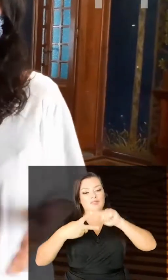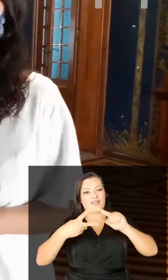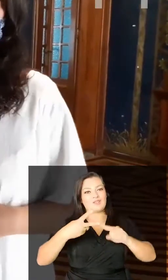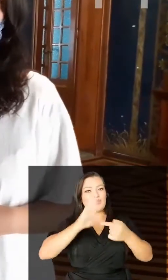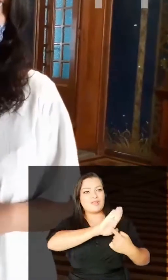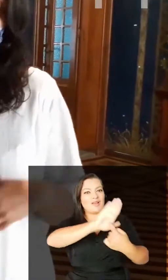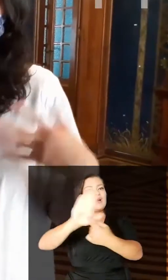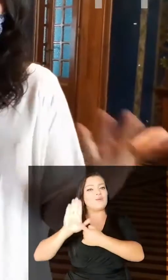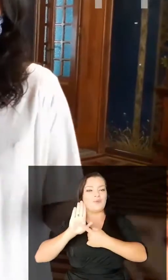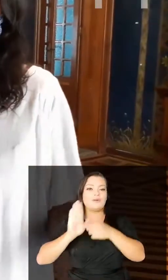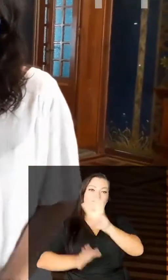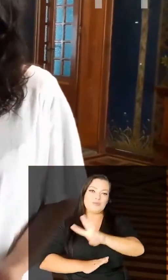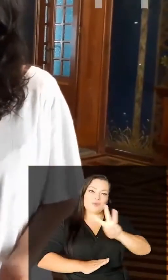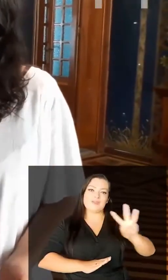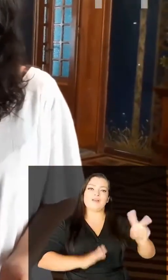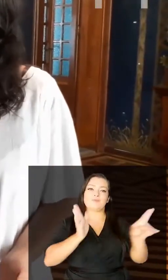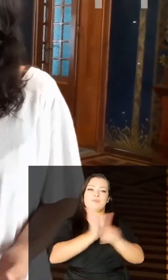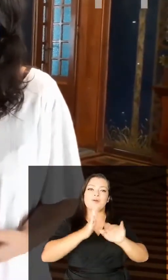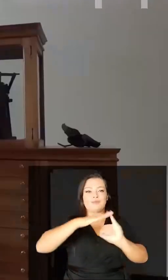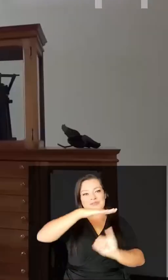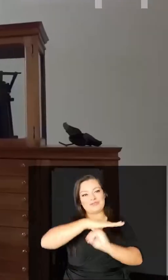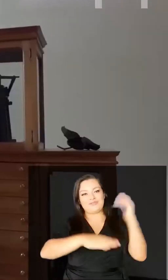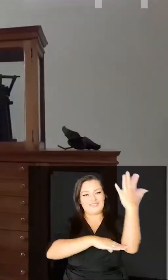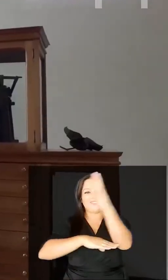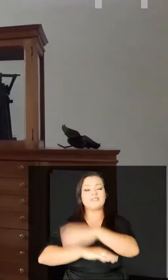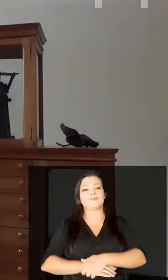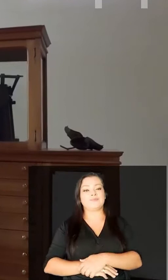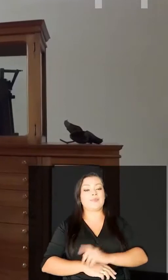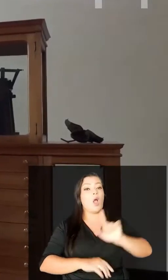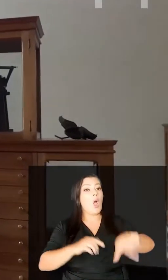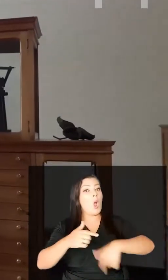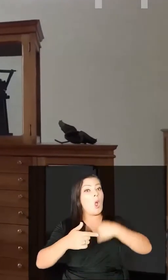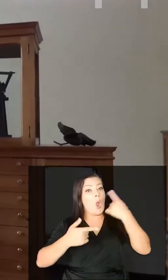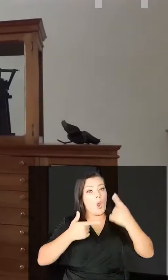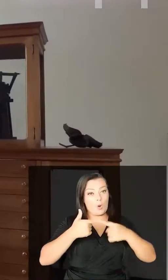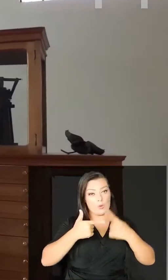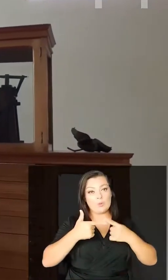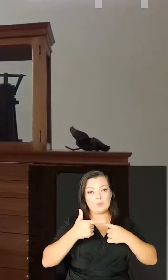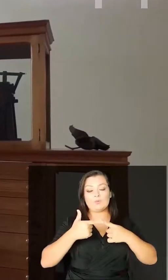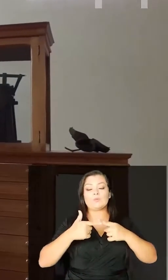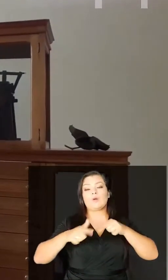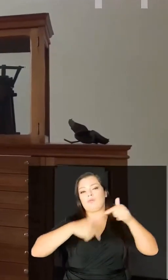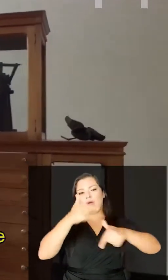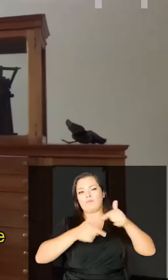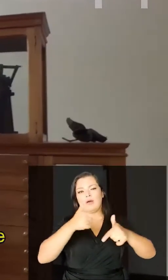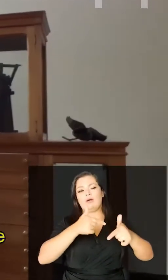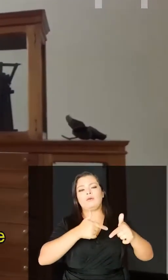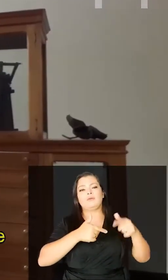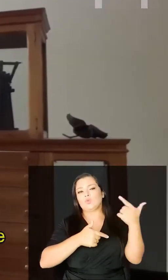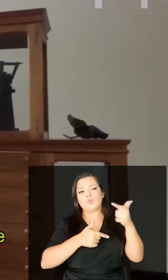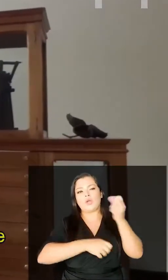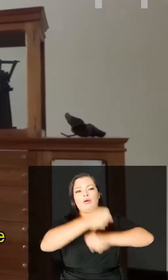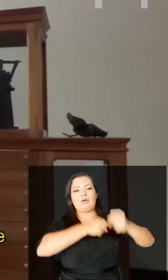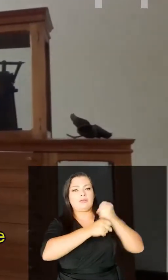disponíveis no site do Instituto Florestal. Uma das atividades que não estava prevista no planejamento que a gente fez no ano passado, mas